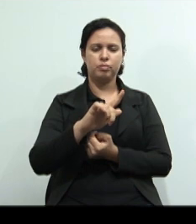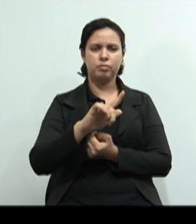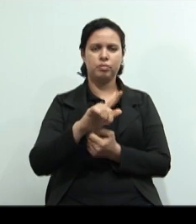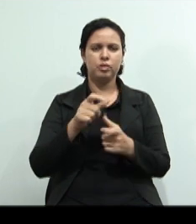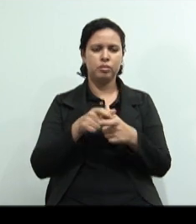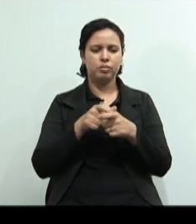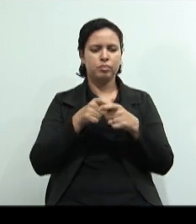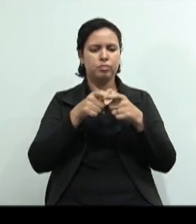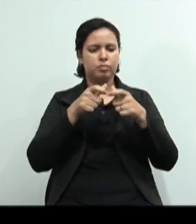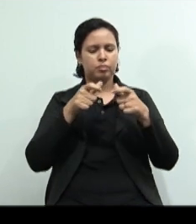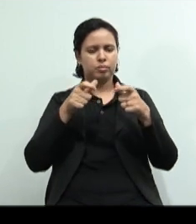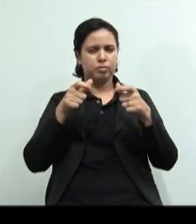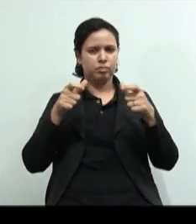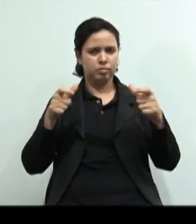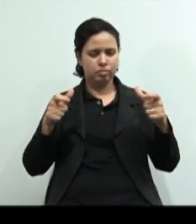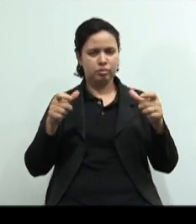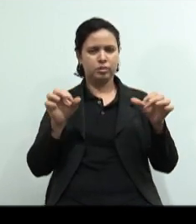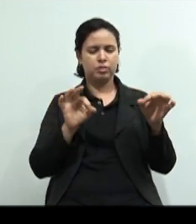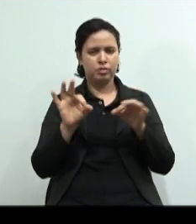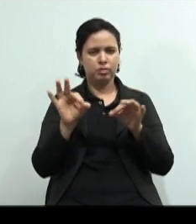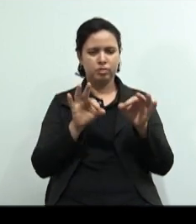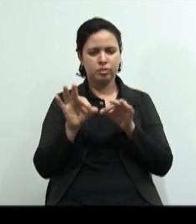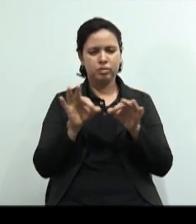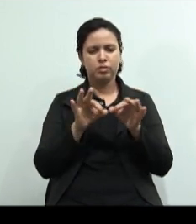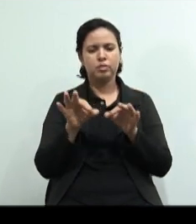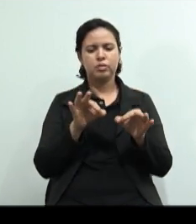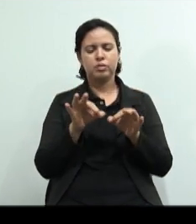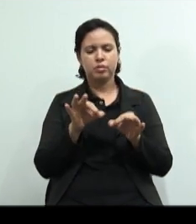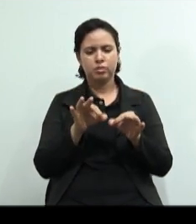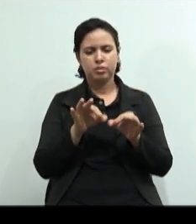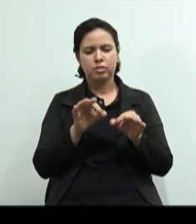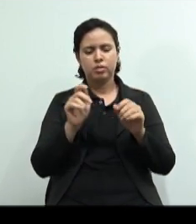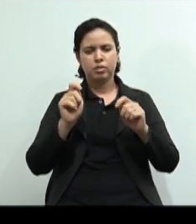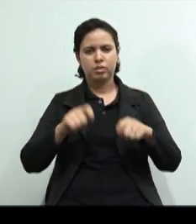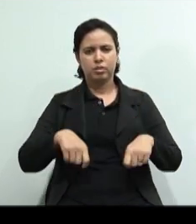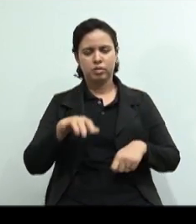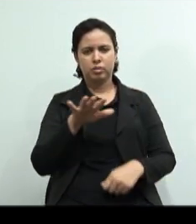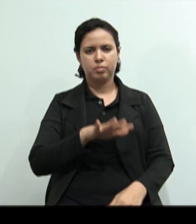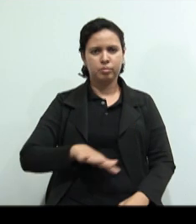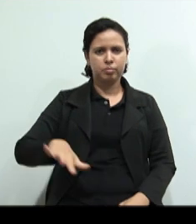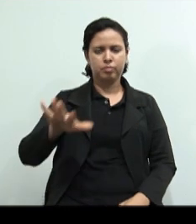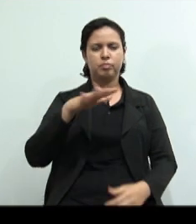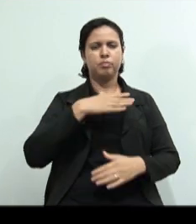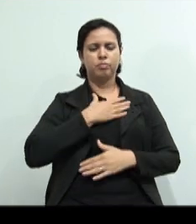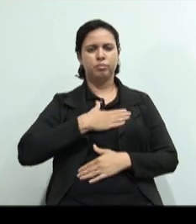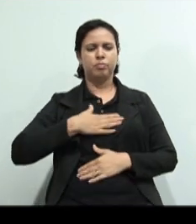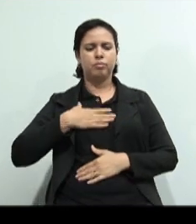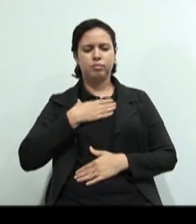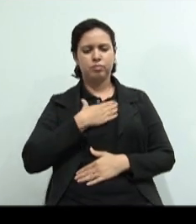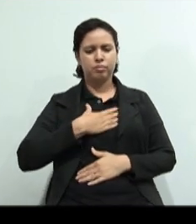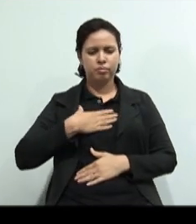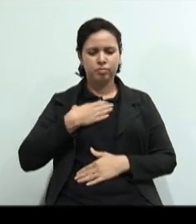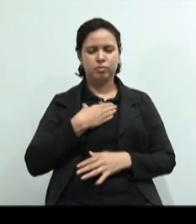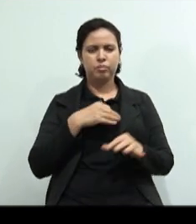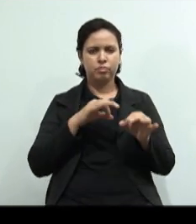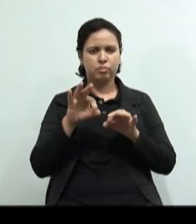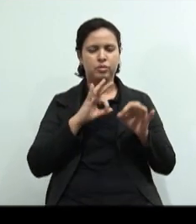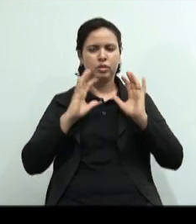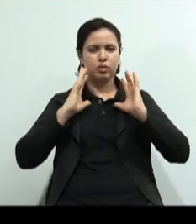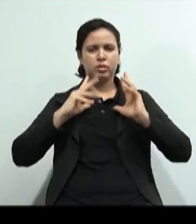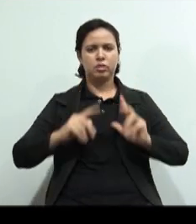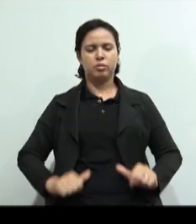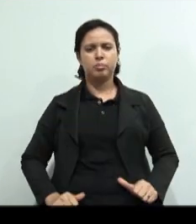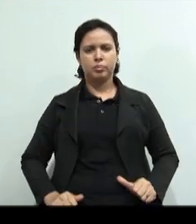de organização, possibilitando um ambiente agradável, organizado